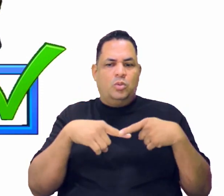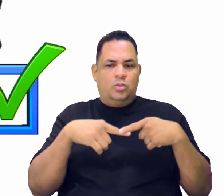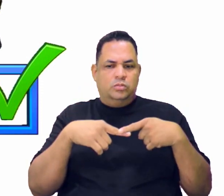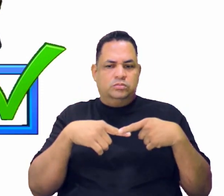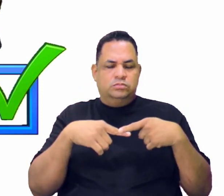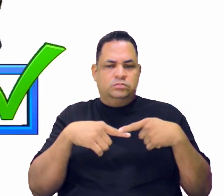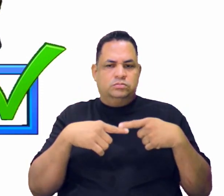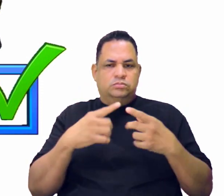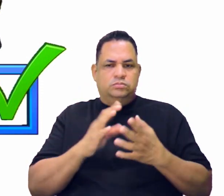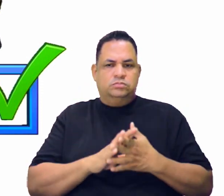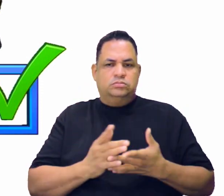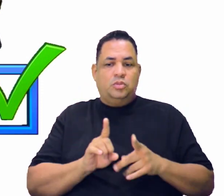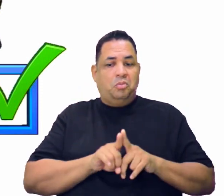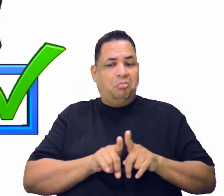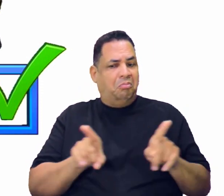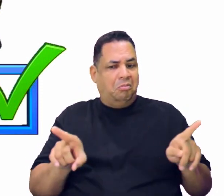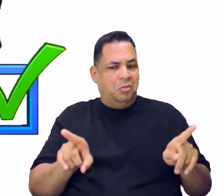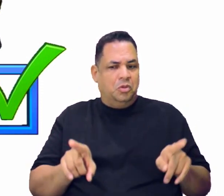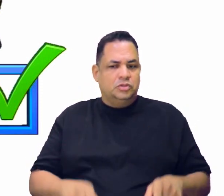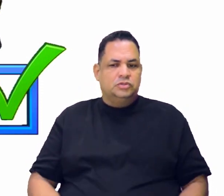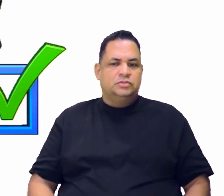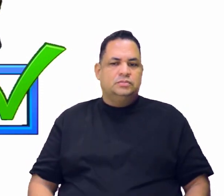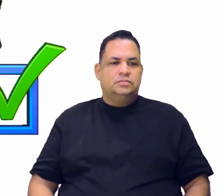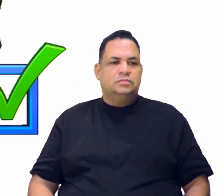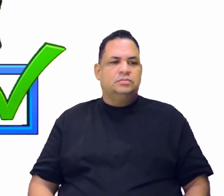nesse sentido, com a ideia do contrário.